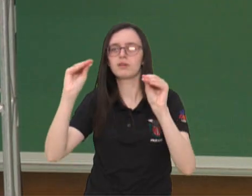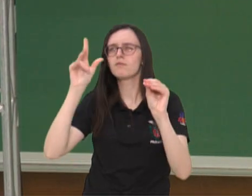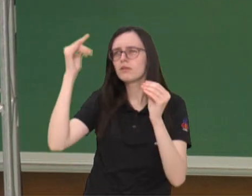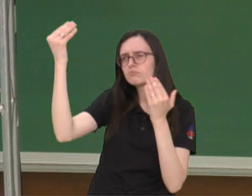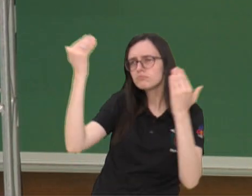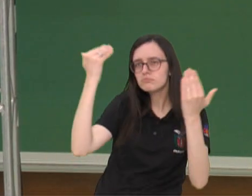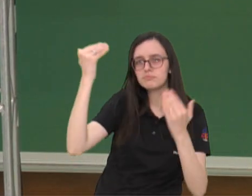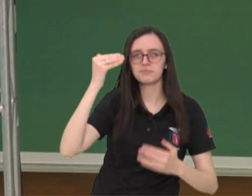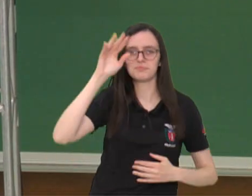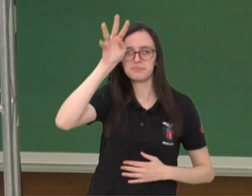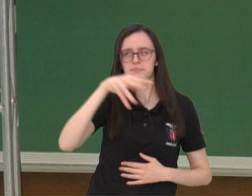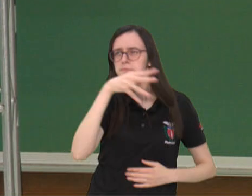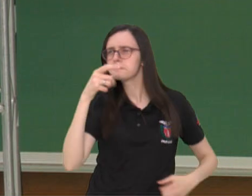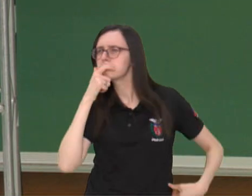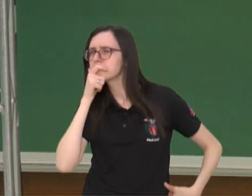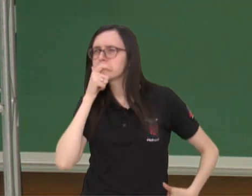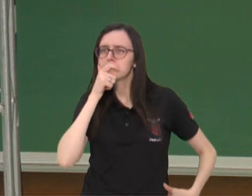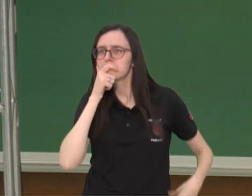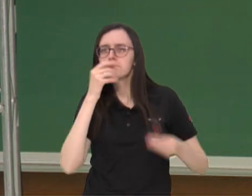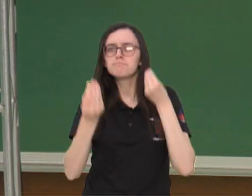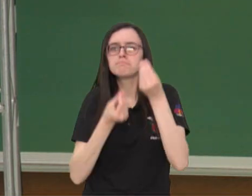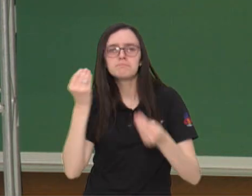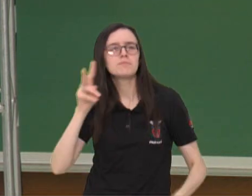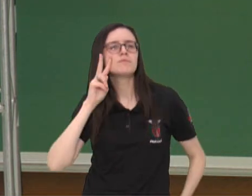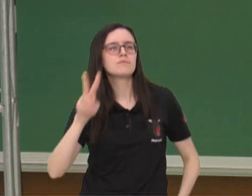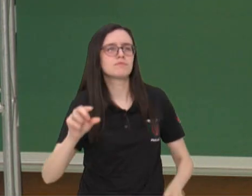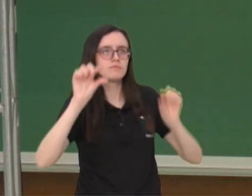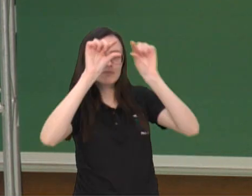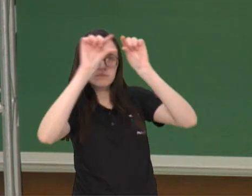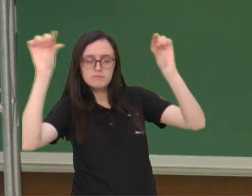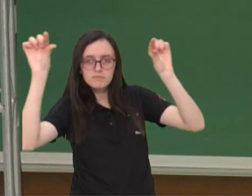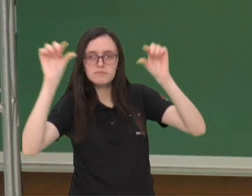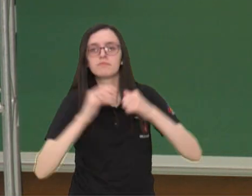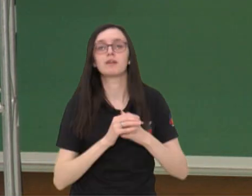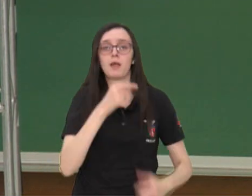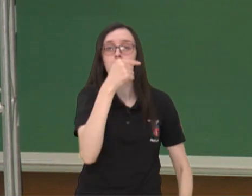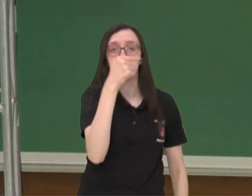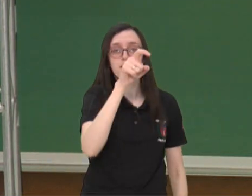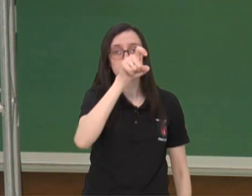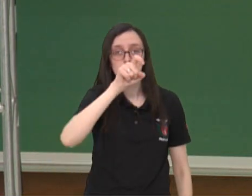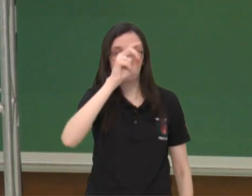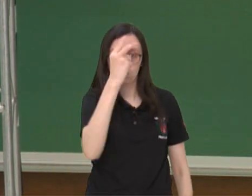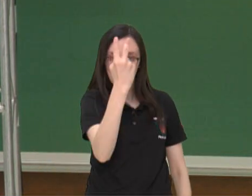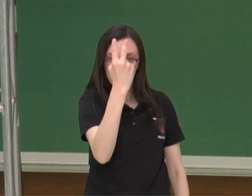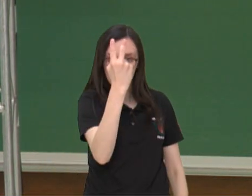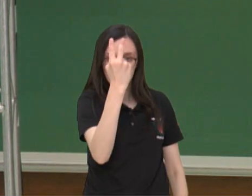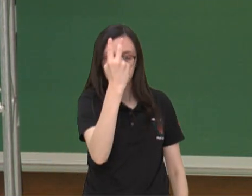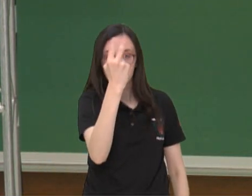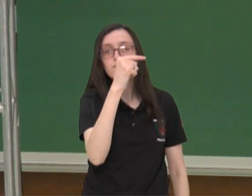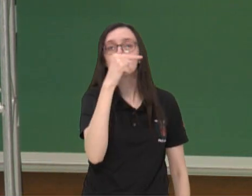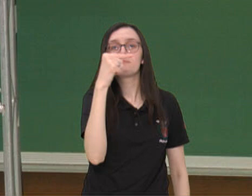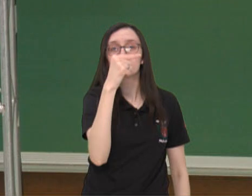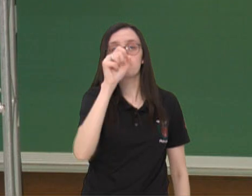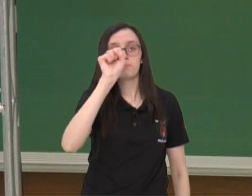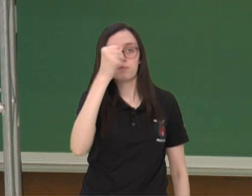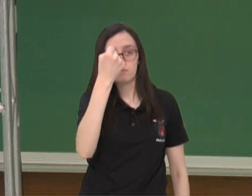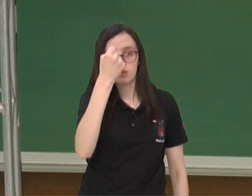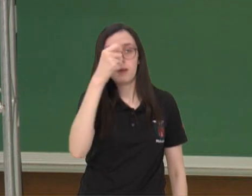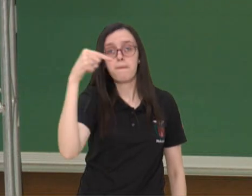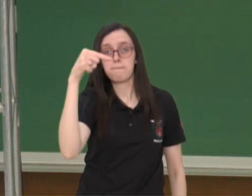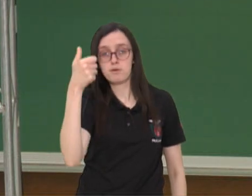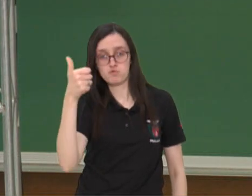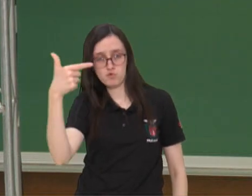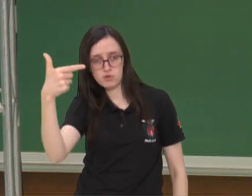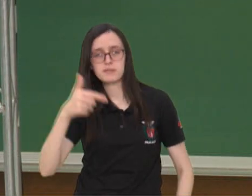os gráficos das funções definidas por f de x igual menos x quadrado, menos 8 menos